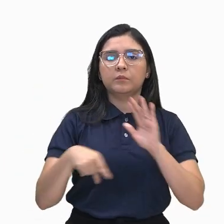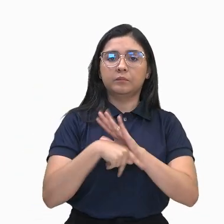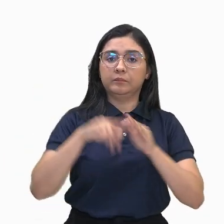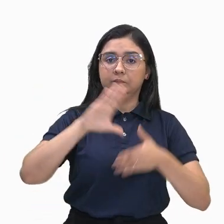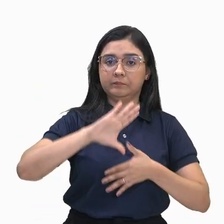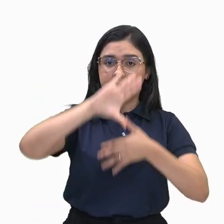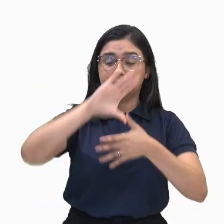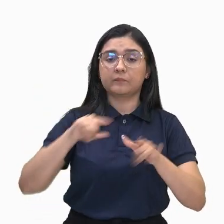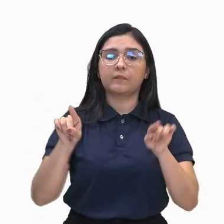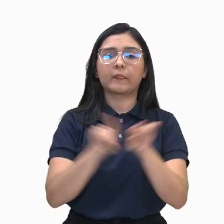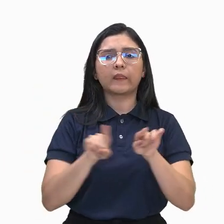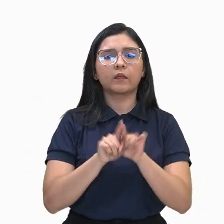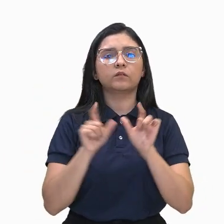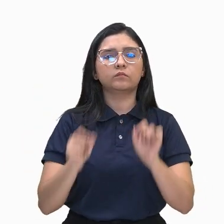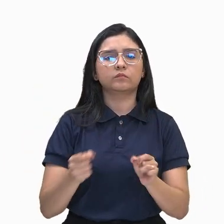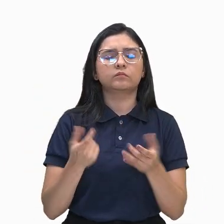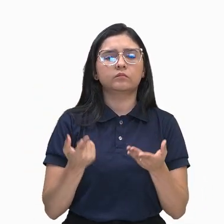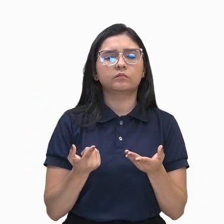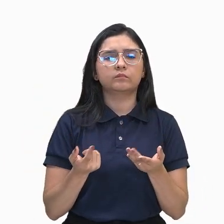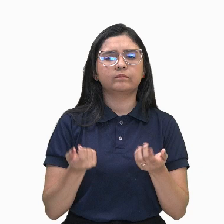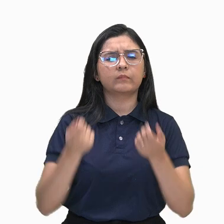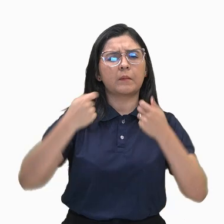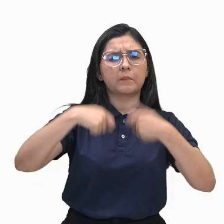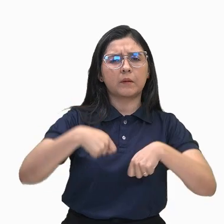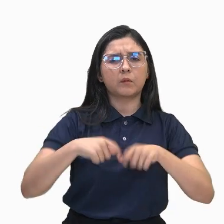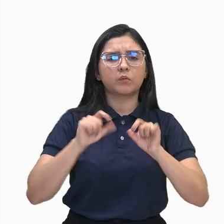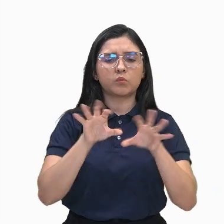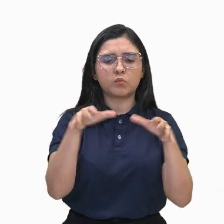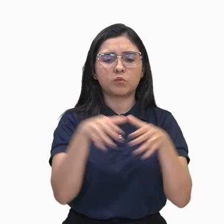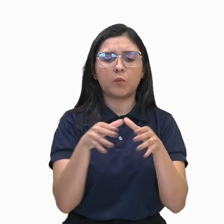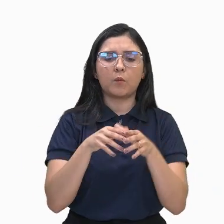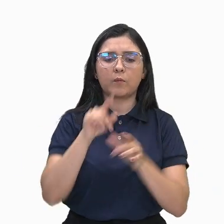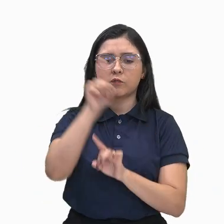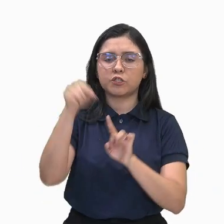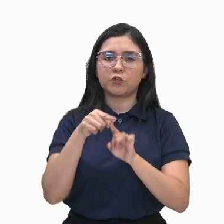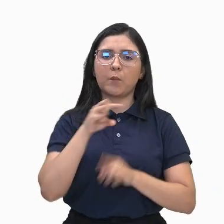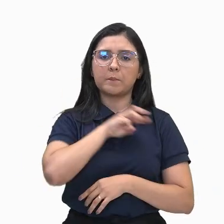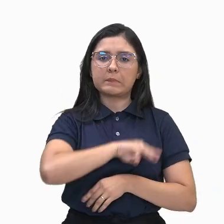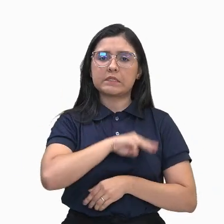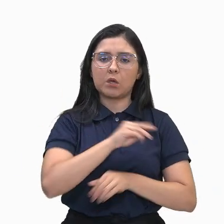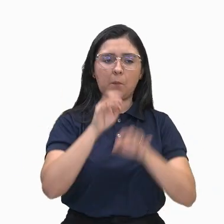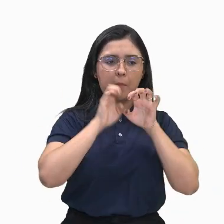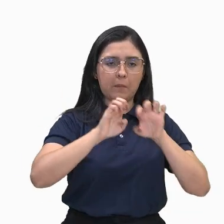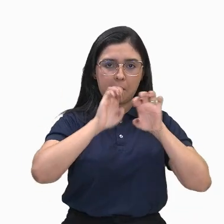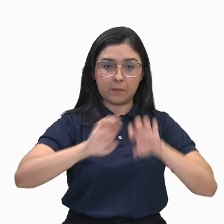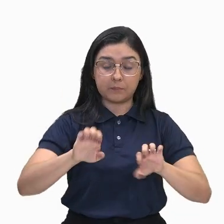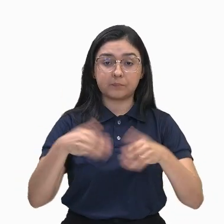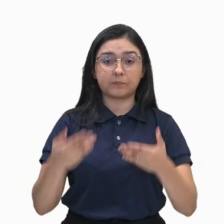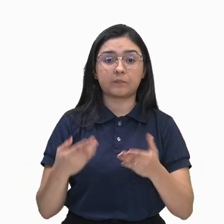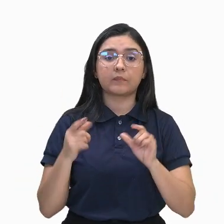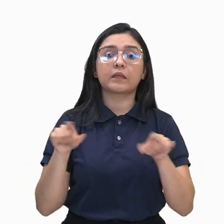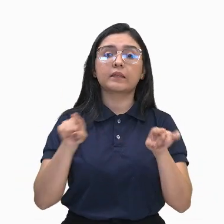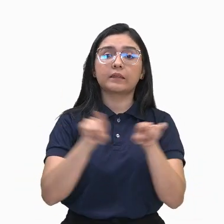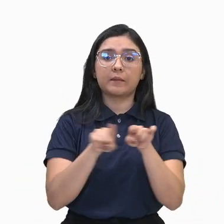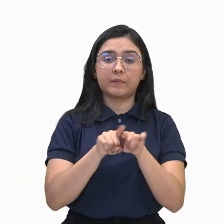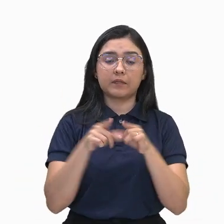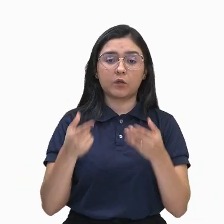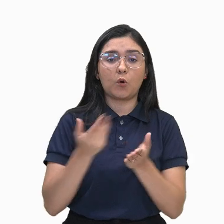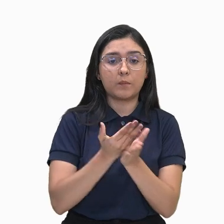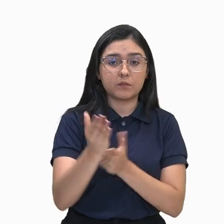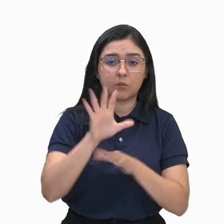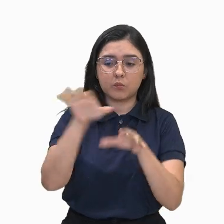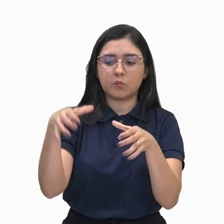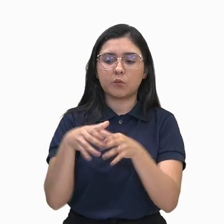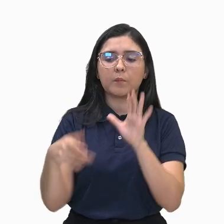fez surgir a necessidade de uma ordem voltada para as missões. Nesse sentido, destaca-se a Companhia de